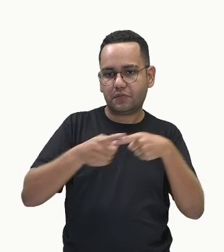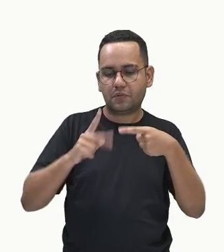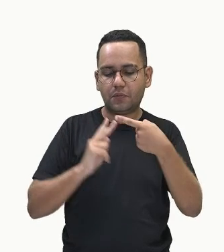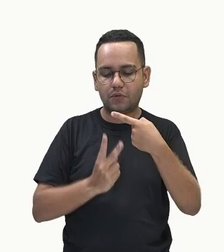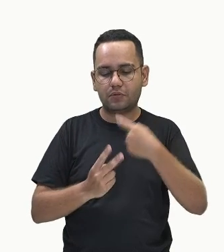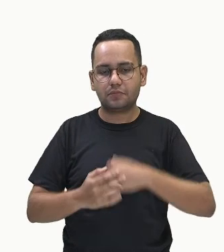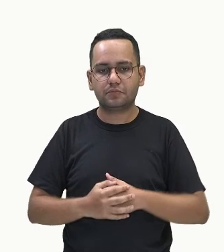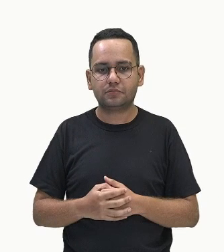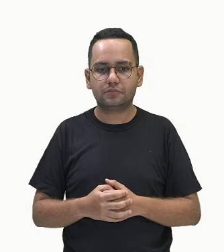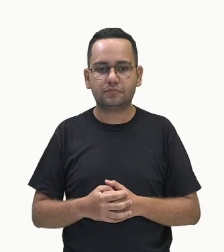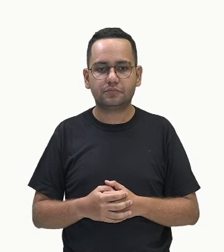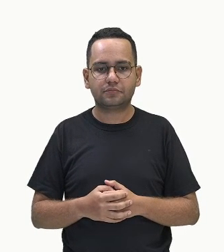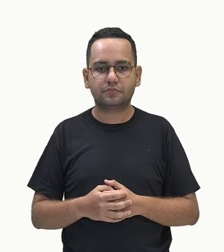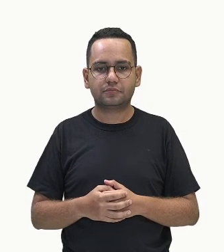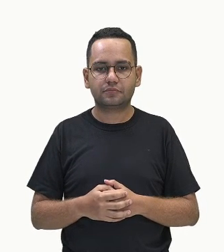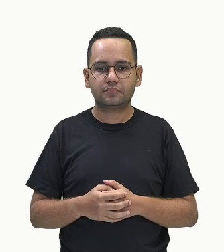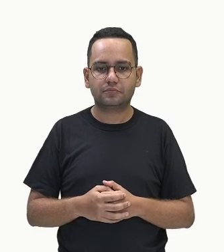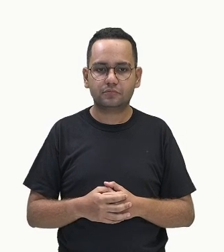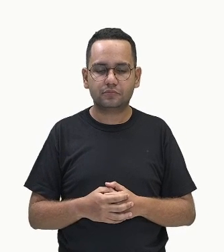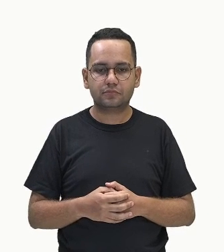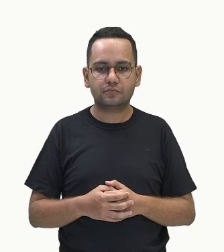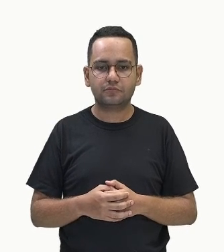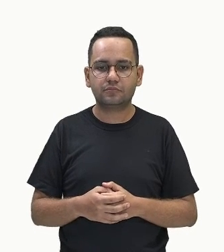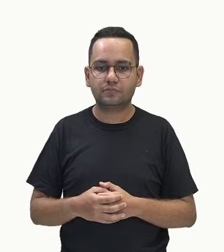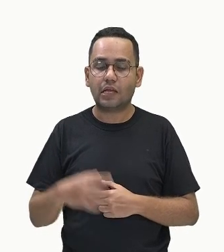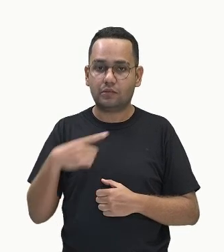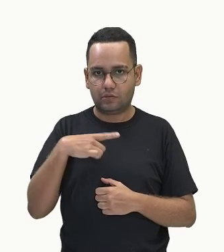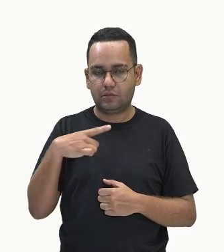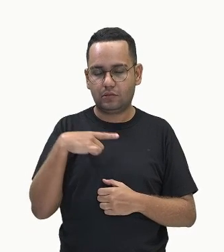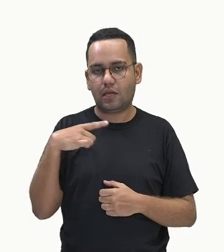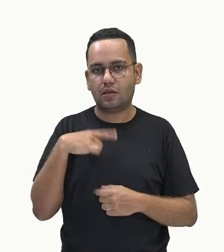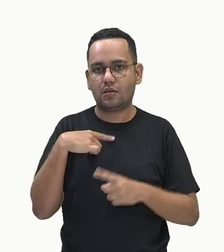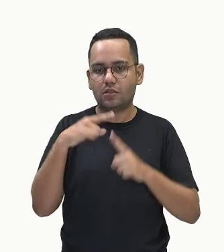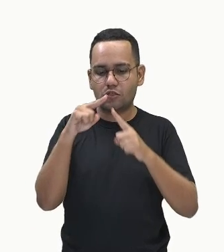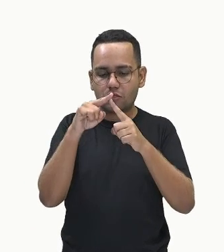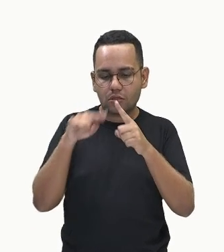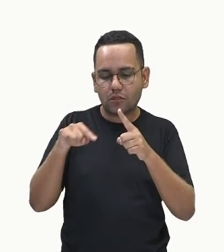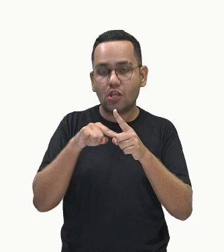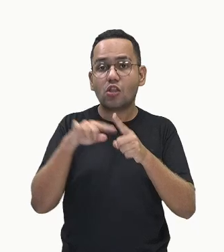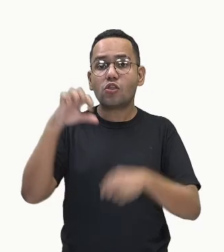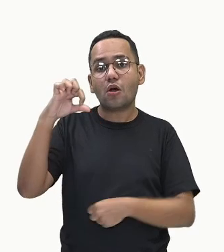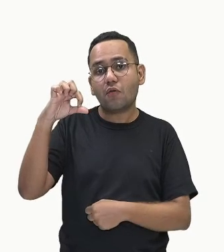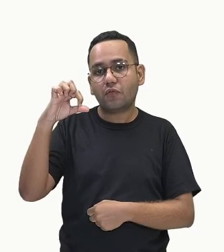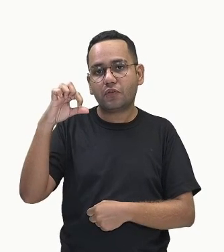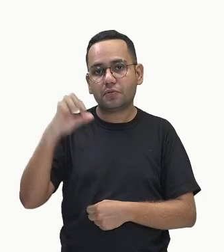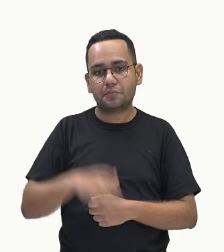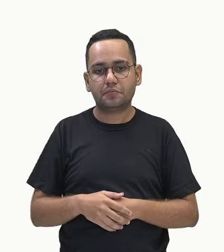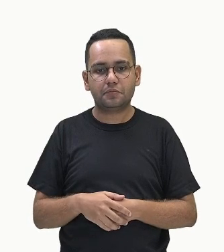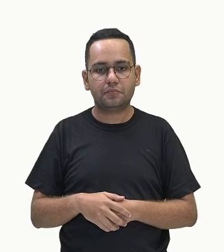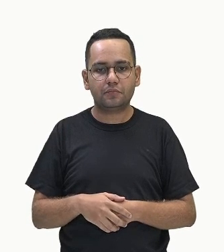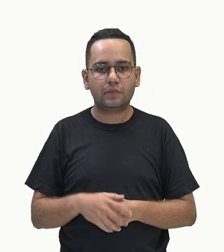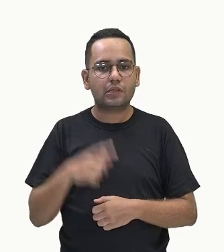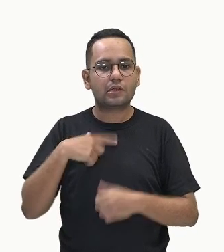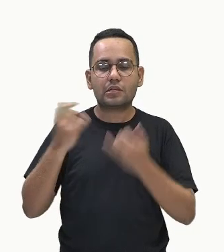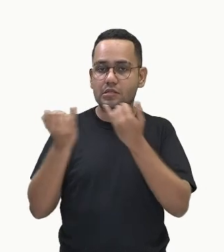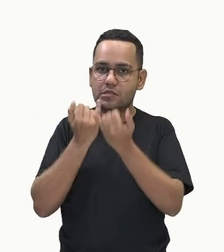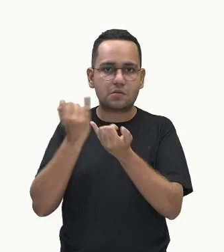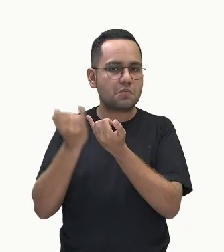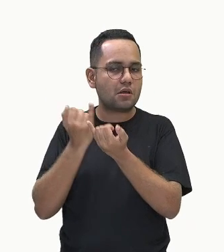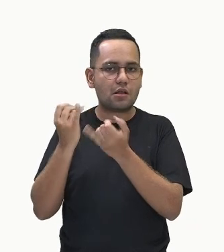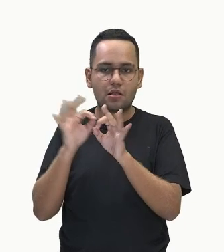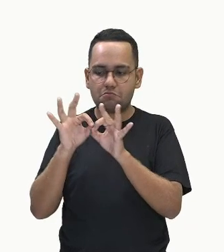2. Porque eu tenho aqui, ó, 9 triângulos que possuem aí as mesmas medidas,